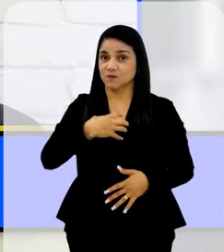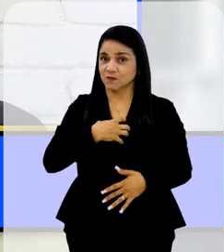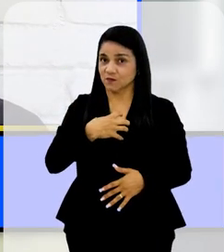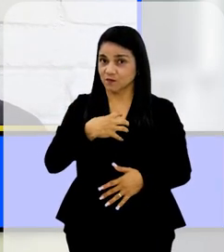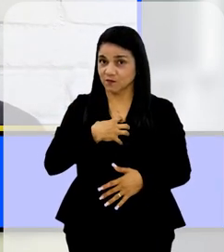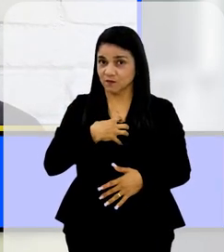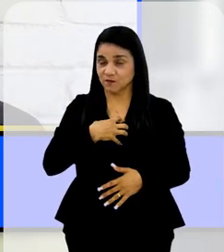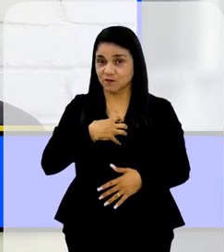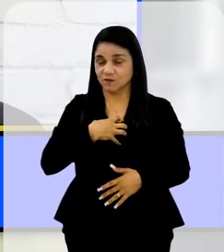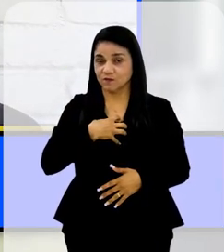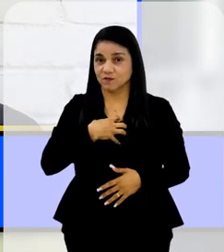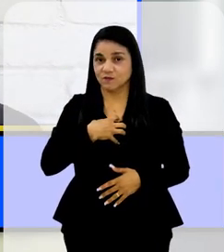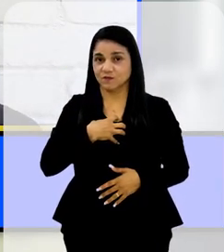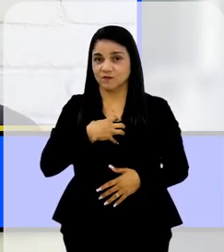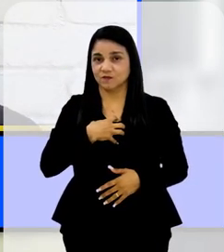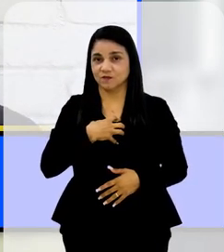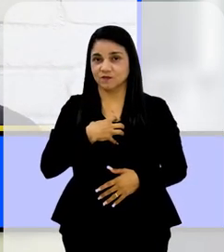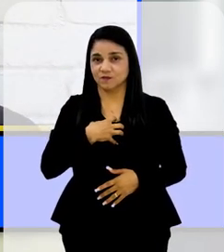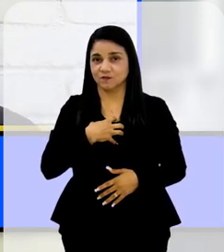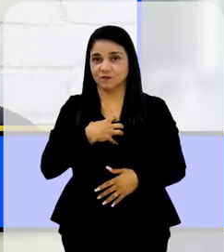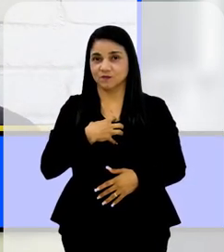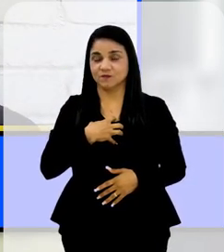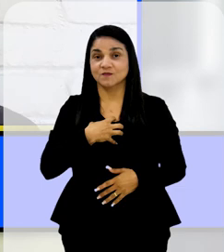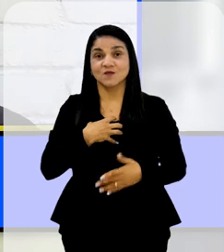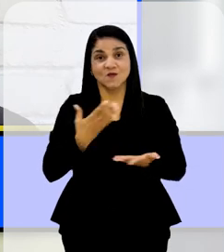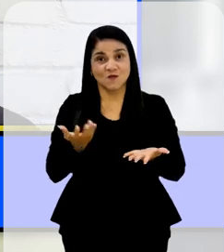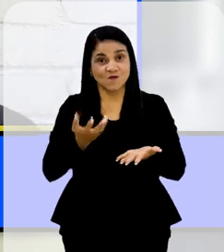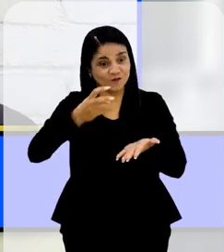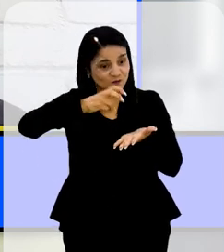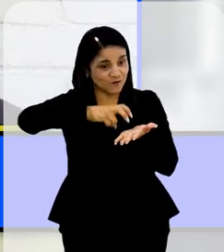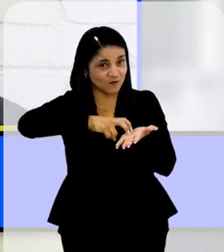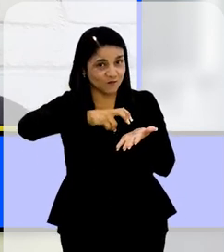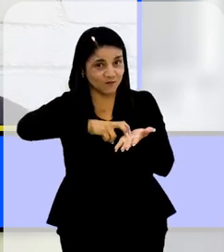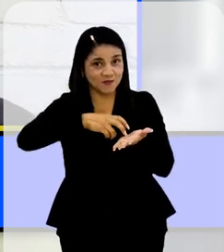manhã, nessa conversa, podermos conversar um pouco